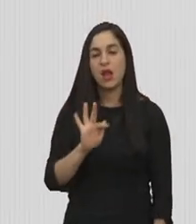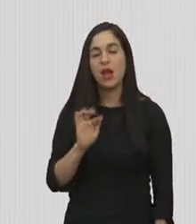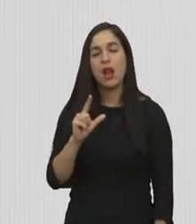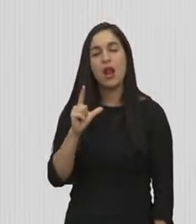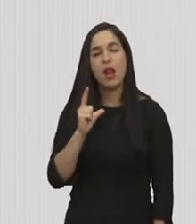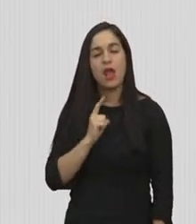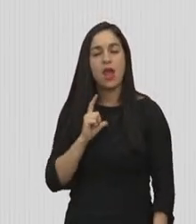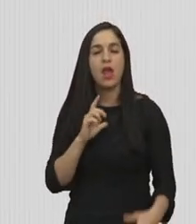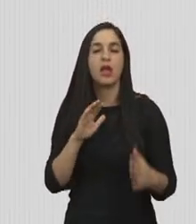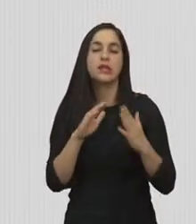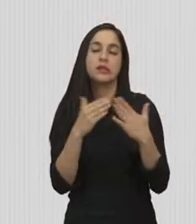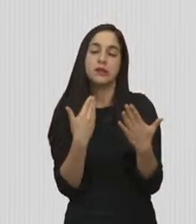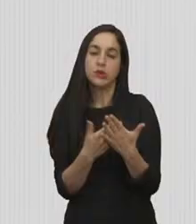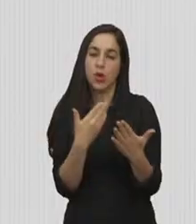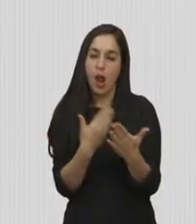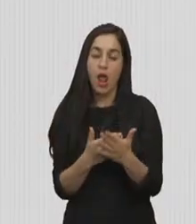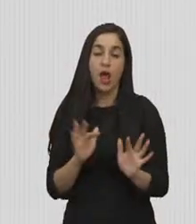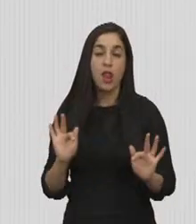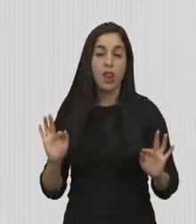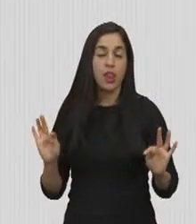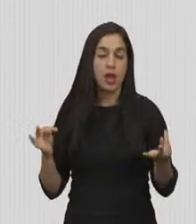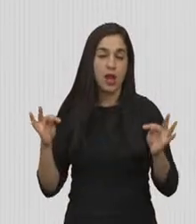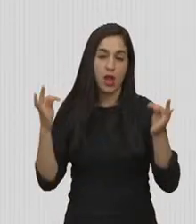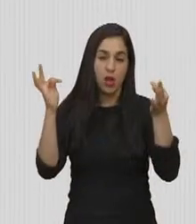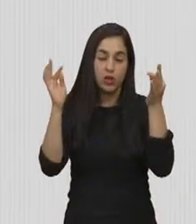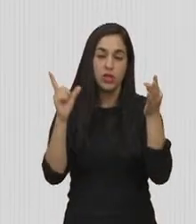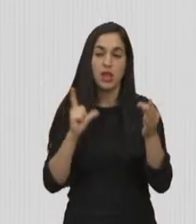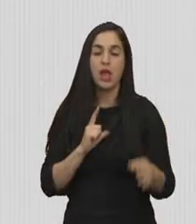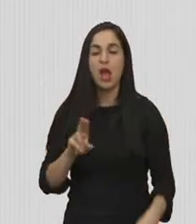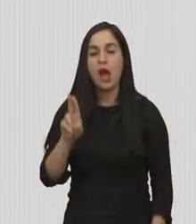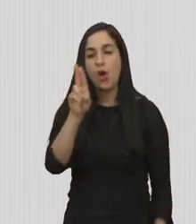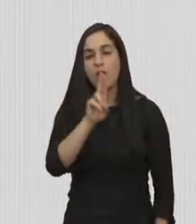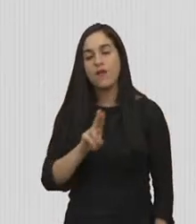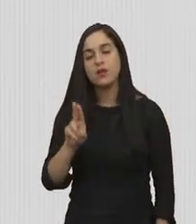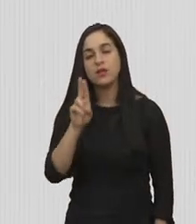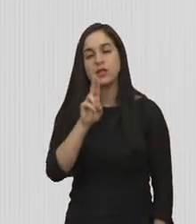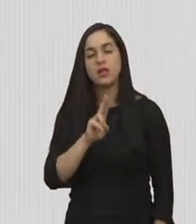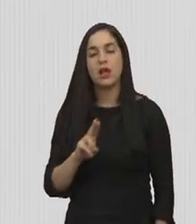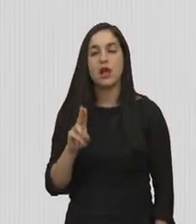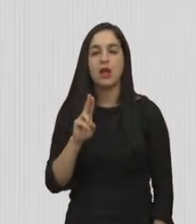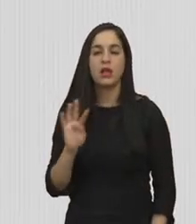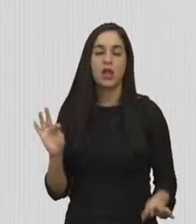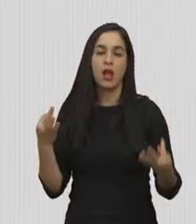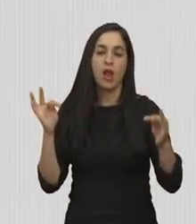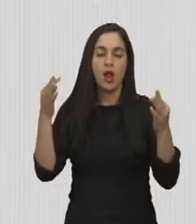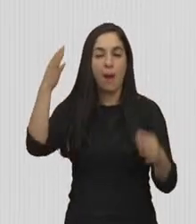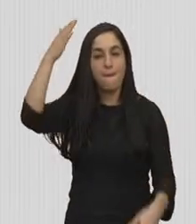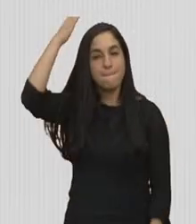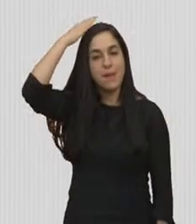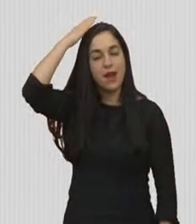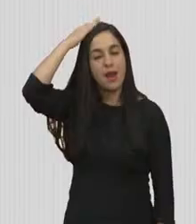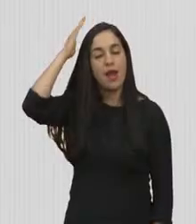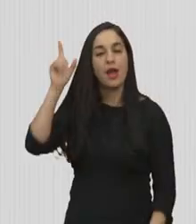escolas tecnológicas. Universidade Tecnológica Federal do Paraná e o Colégio Pedro II, no Rio de Janeiro.